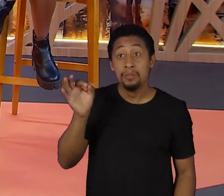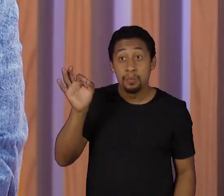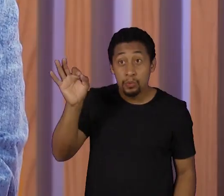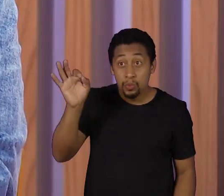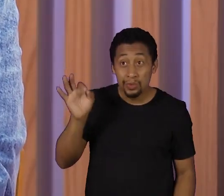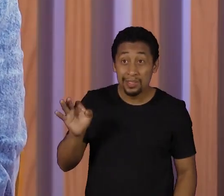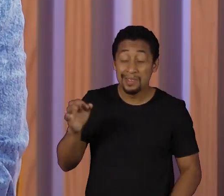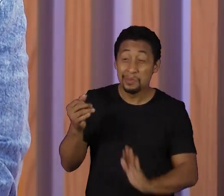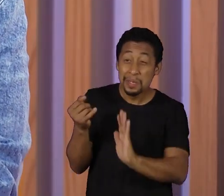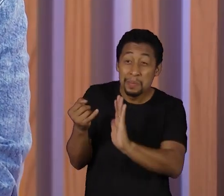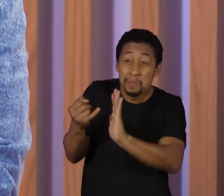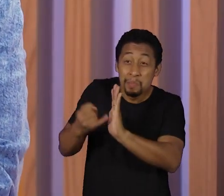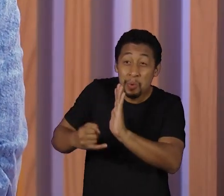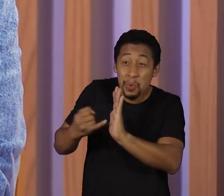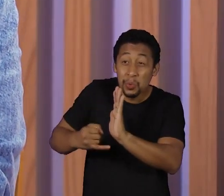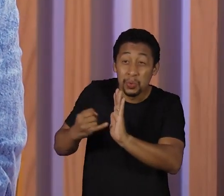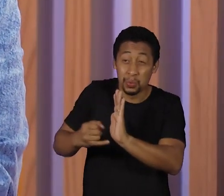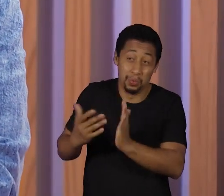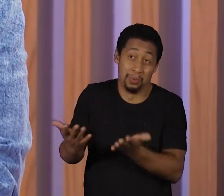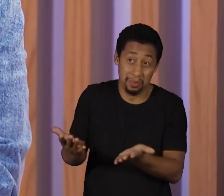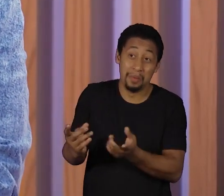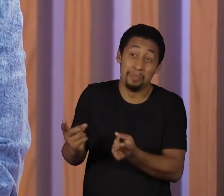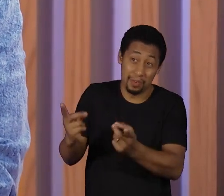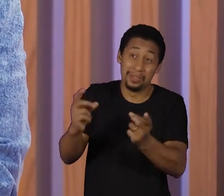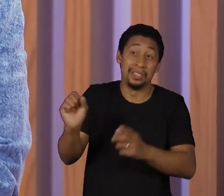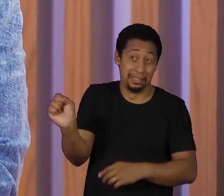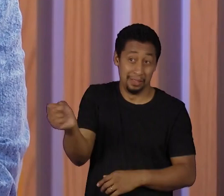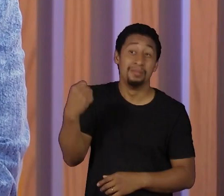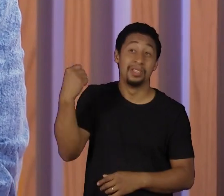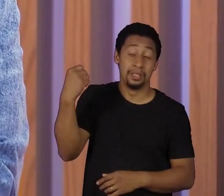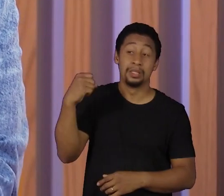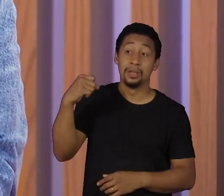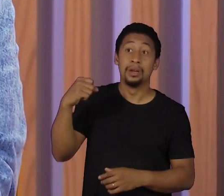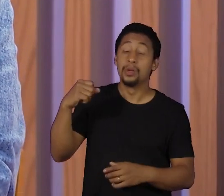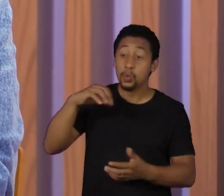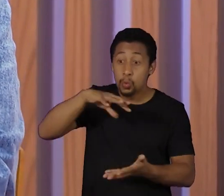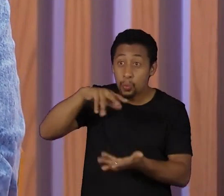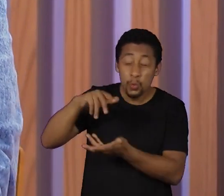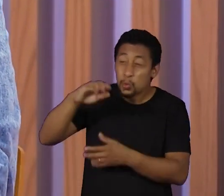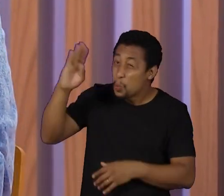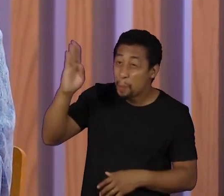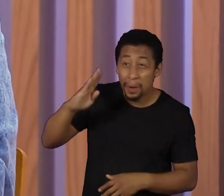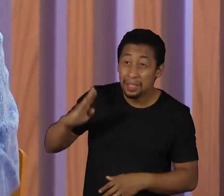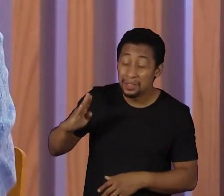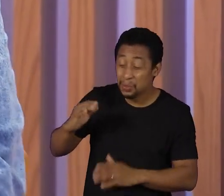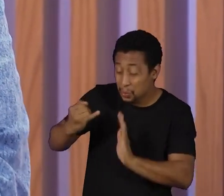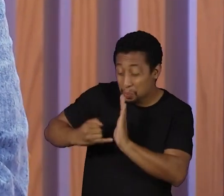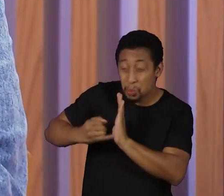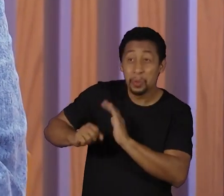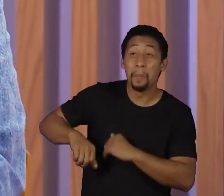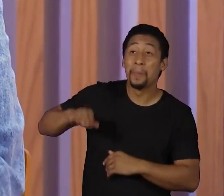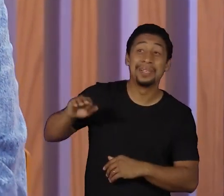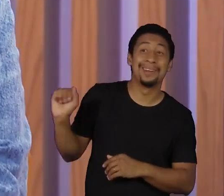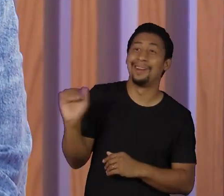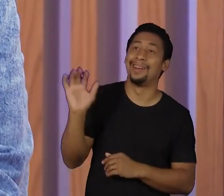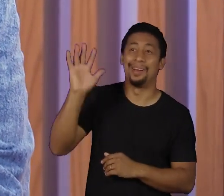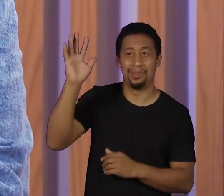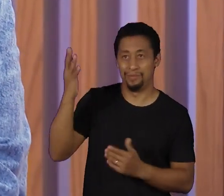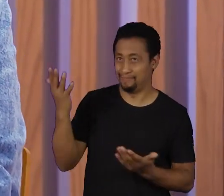cerveja é imposto. Então, o Brasil ele vive uma das maiores taxas para a produção de cerveja no mundo. E para o pequeno